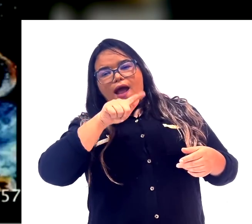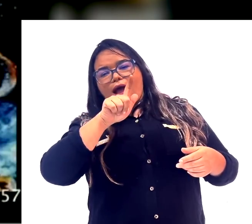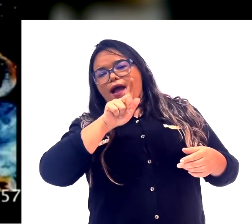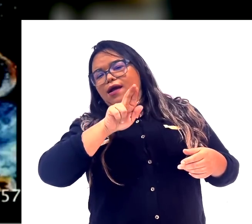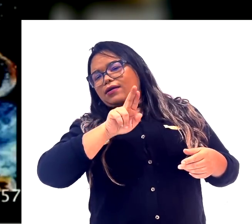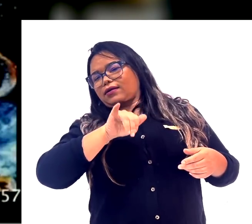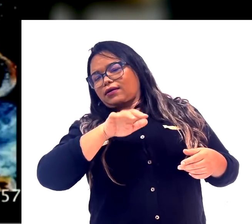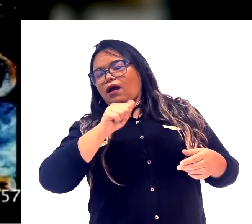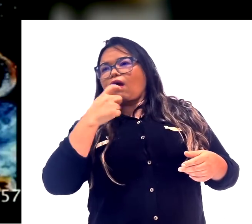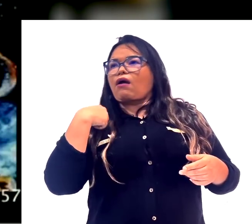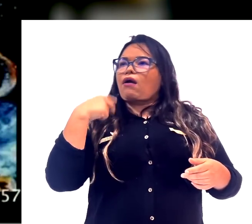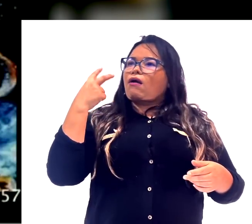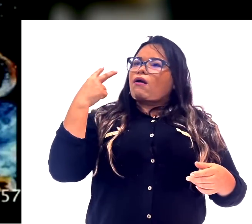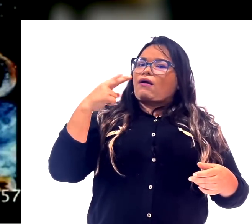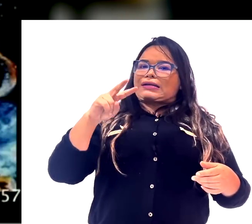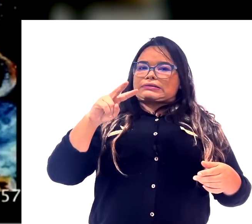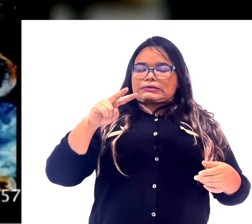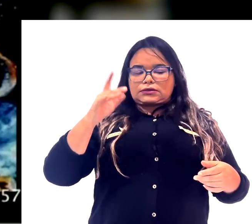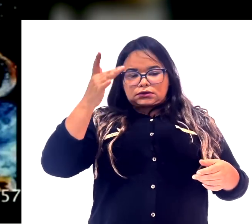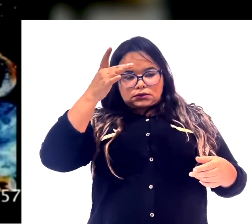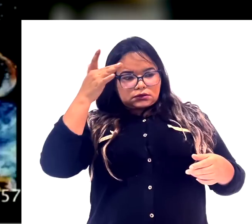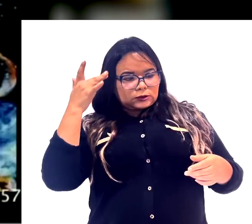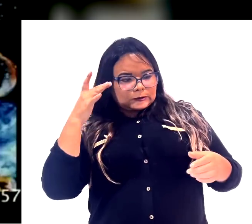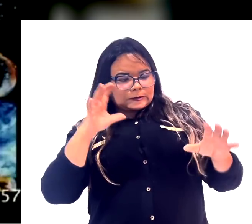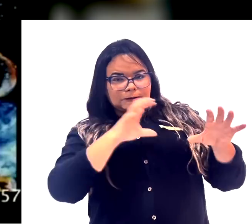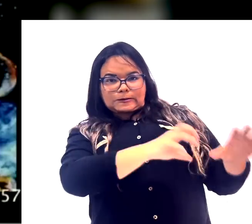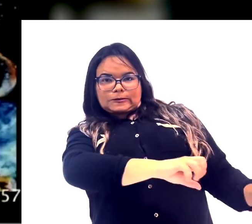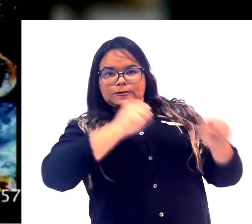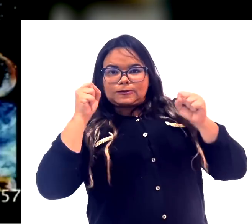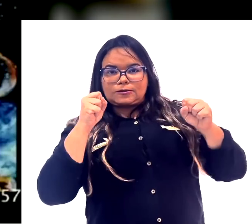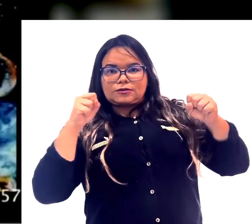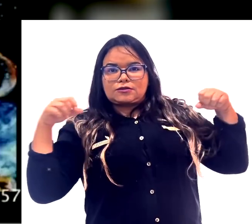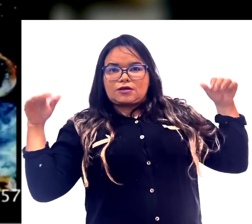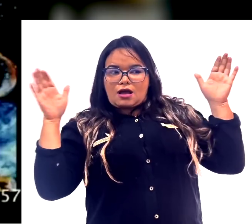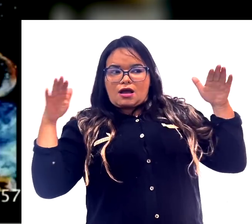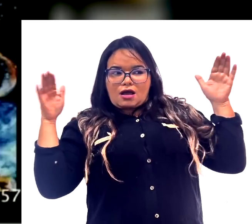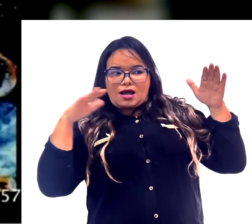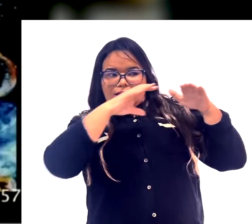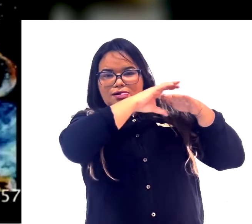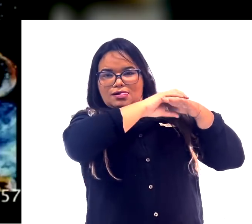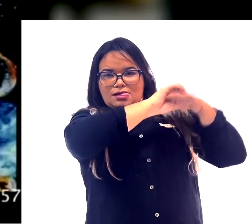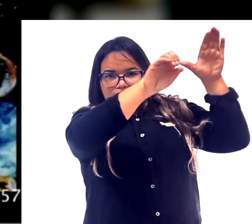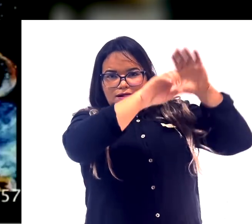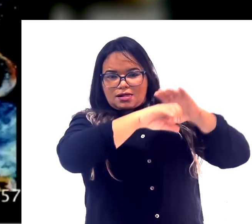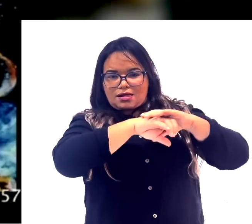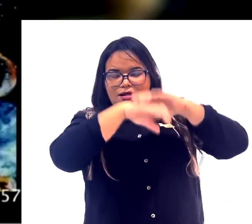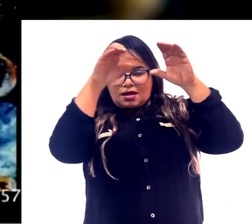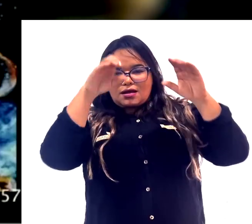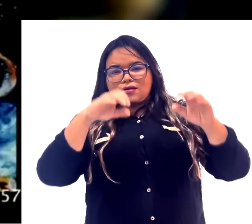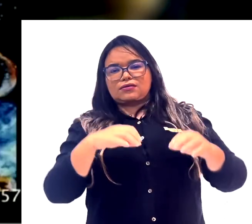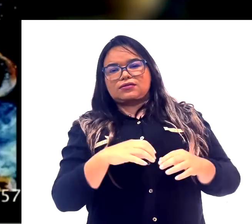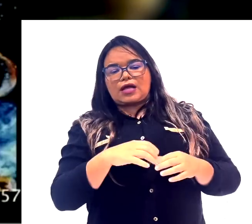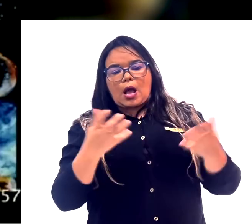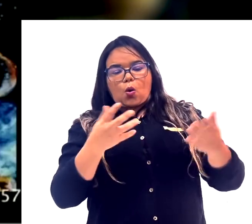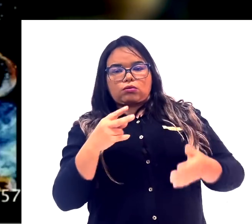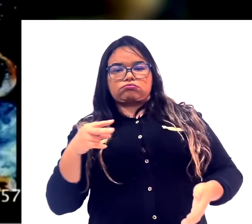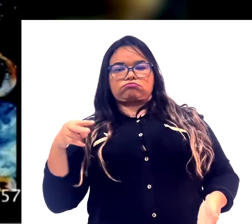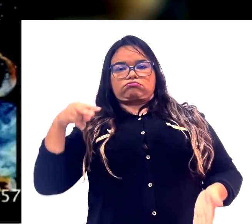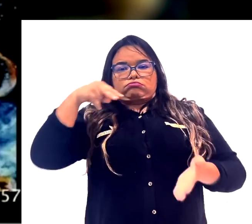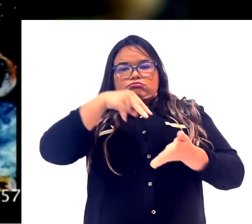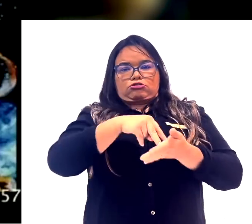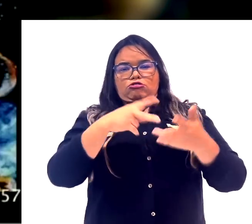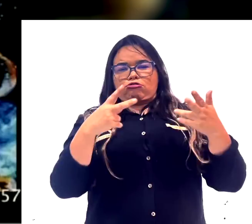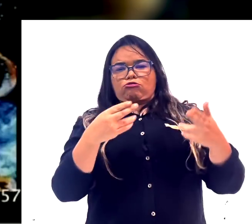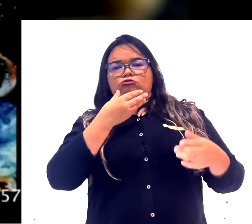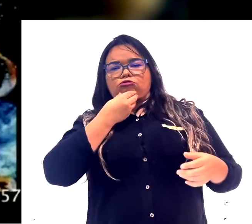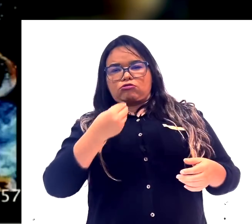Enquanto eu olhava, foram-lhe arrancadas as asas, e foi levantado da terra, e foi posto em pé como homem, e foi-lhe dado um